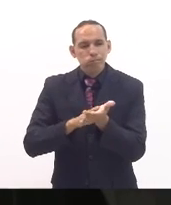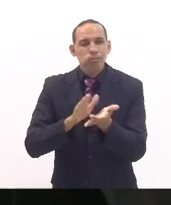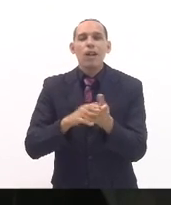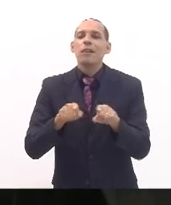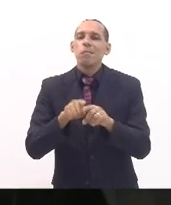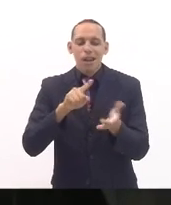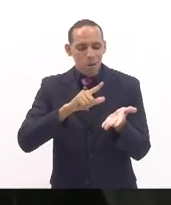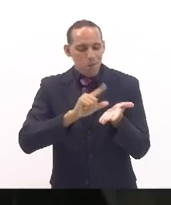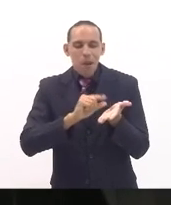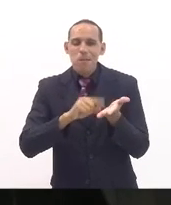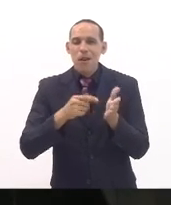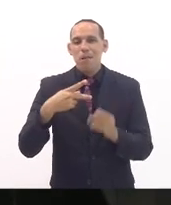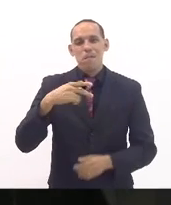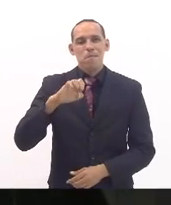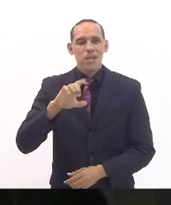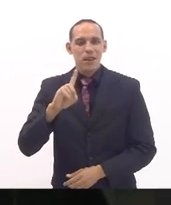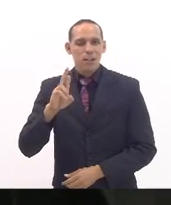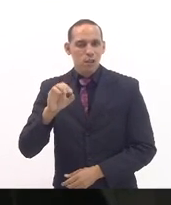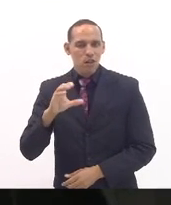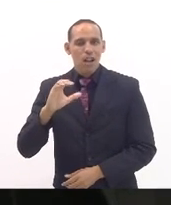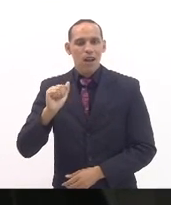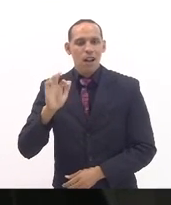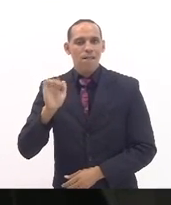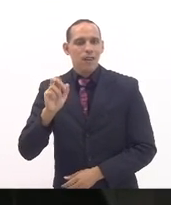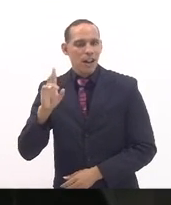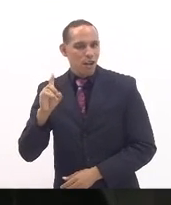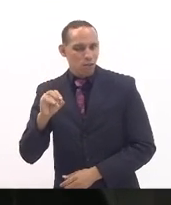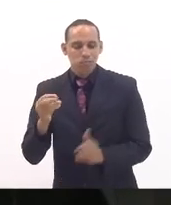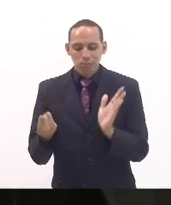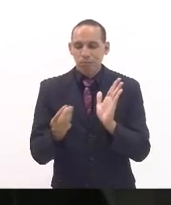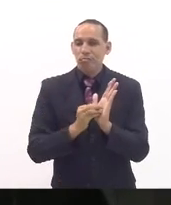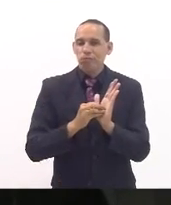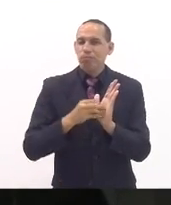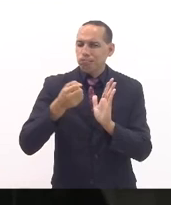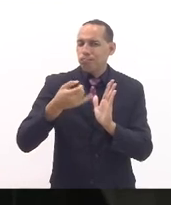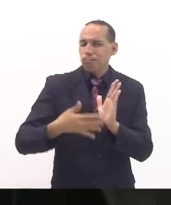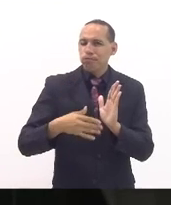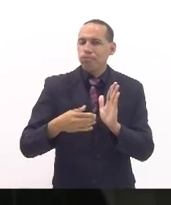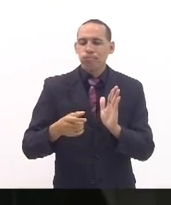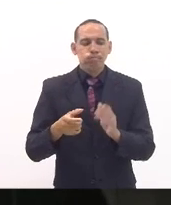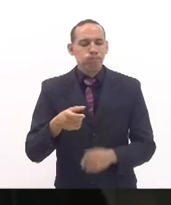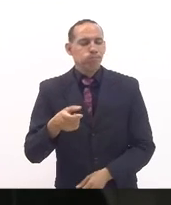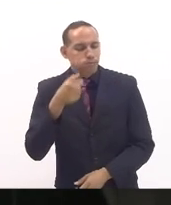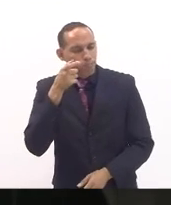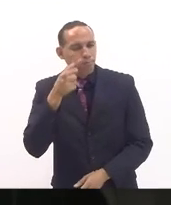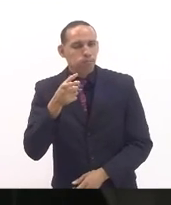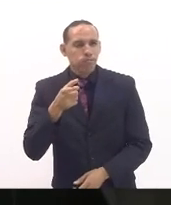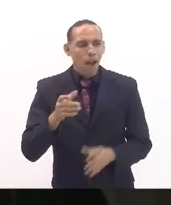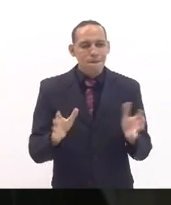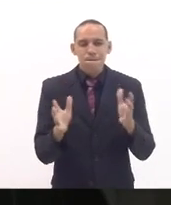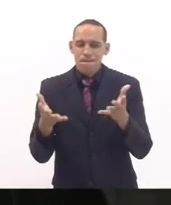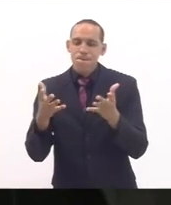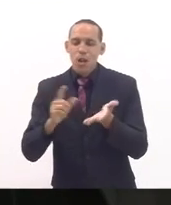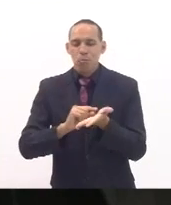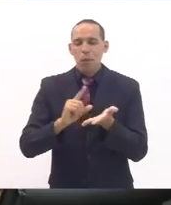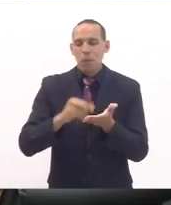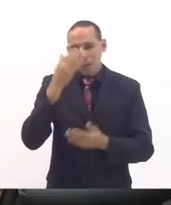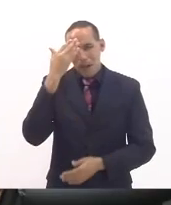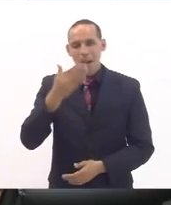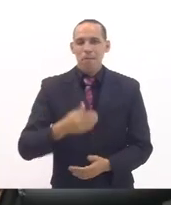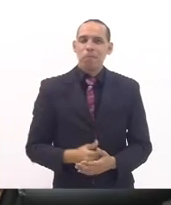o autor Pedro cafardo pela publicação e gigante que fez hoje no valor é na forma de artigo